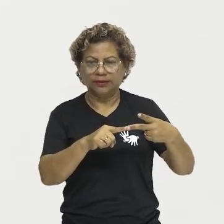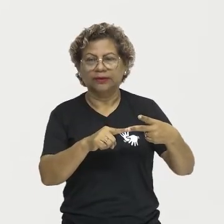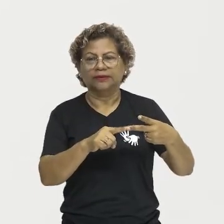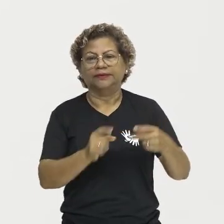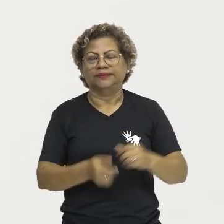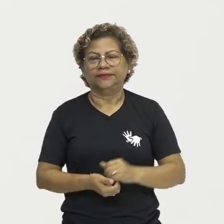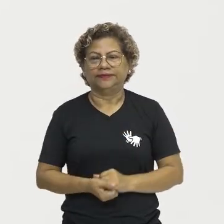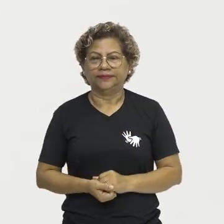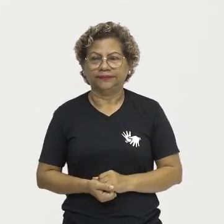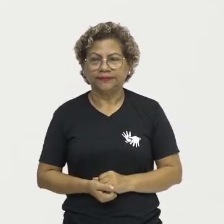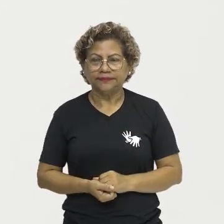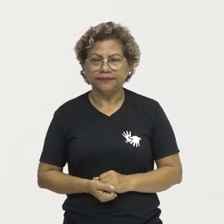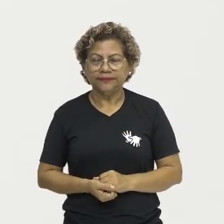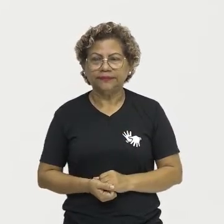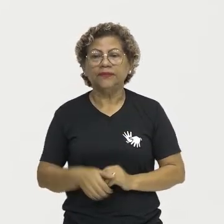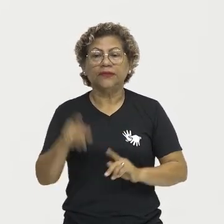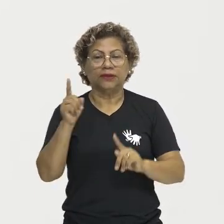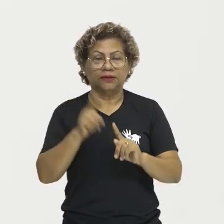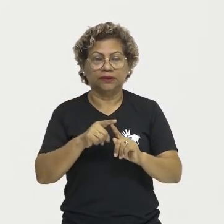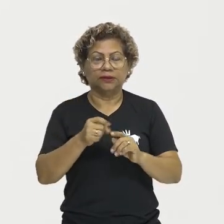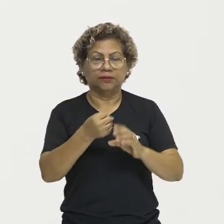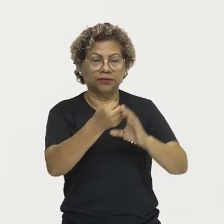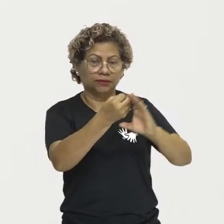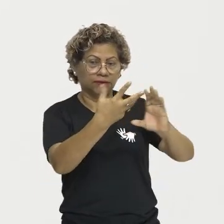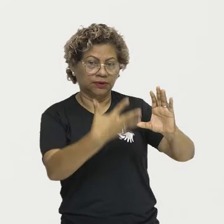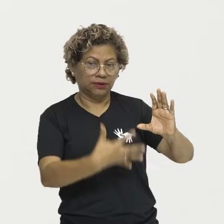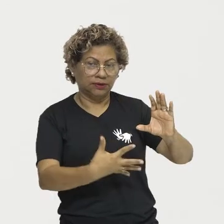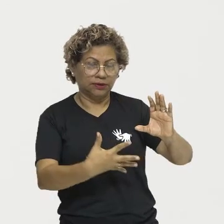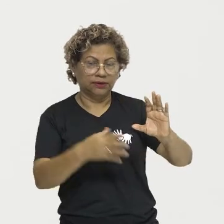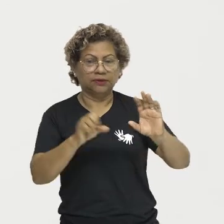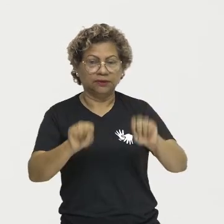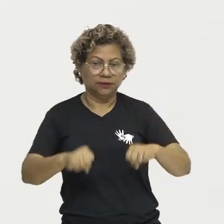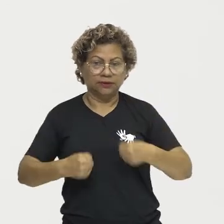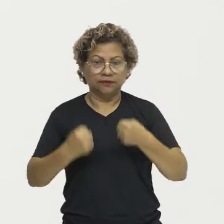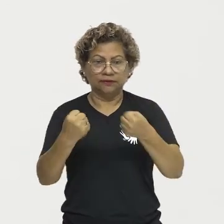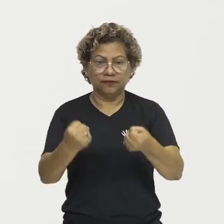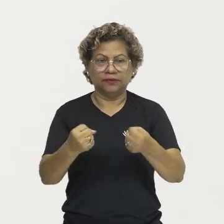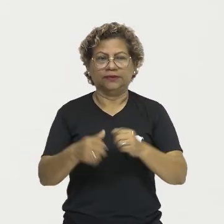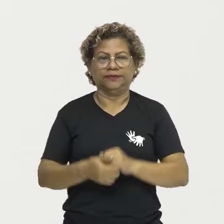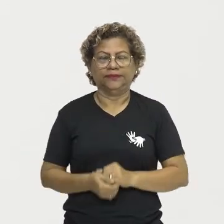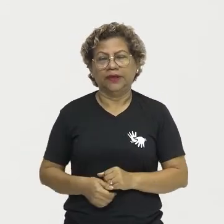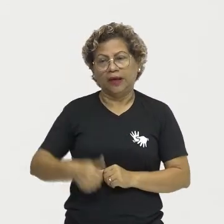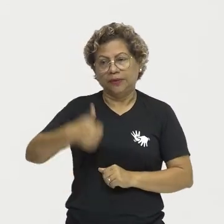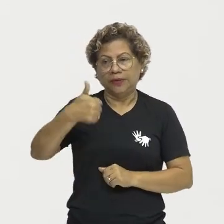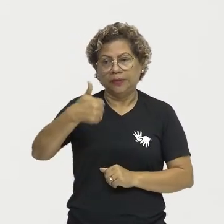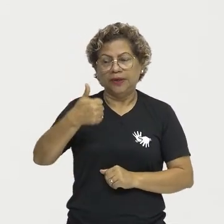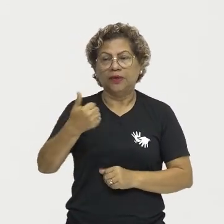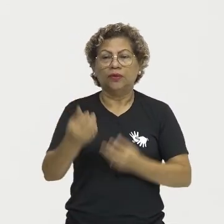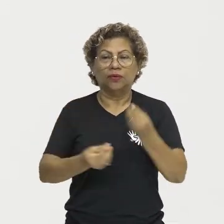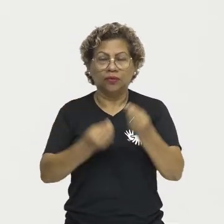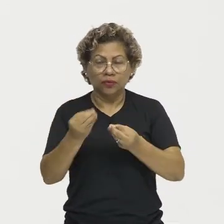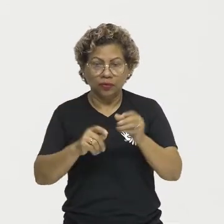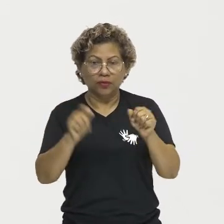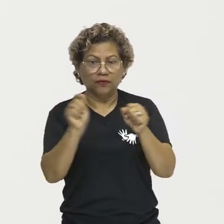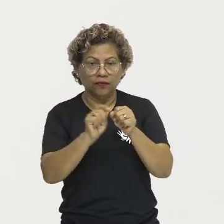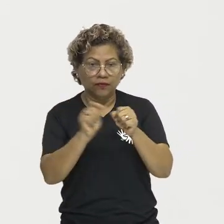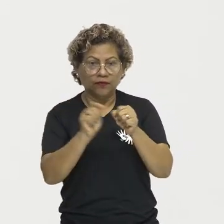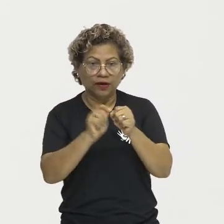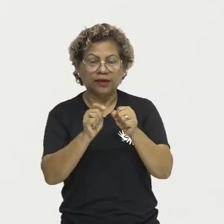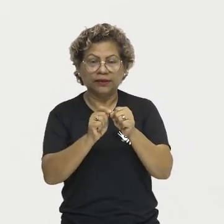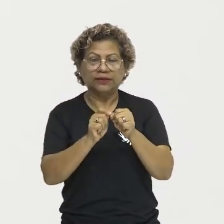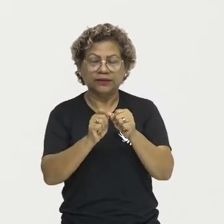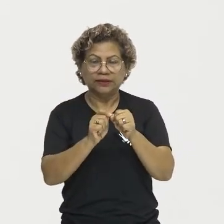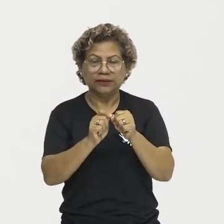campo. As características da força. Primeiro, ponto de aplicação, é onde a força está sendo